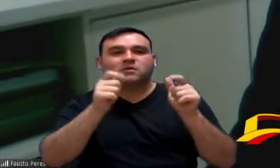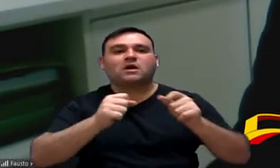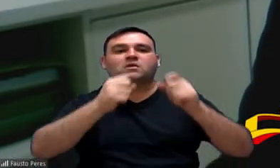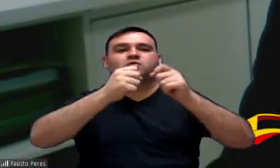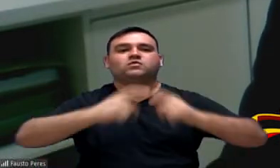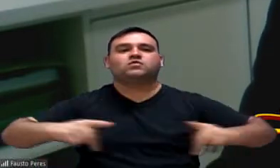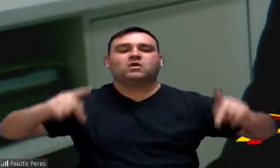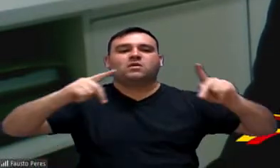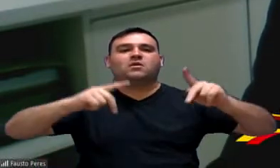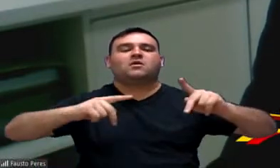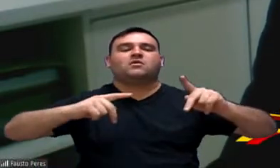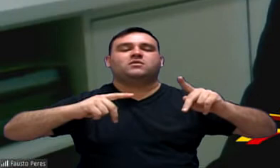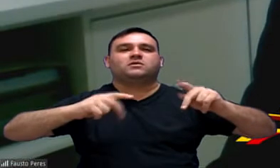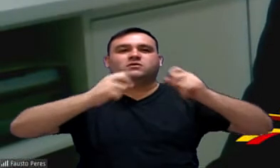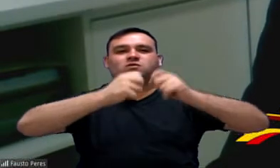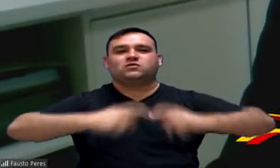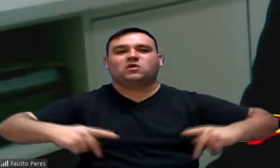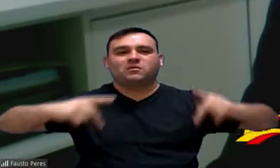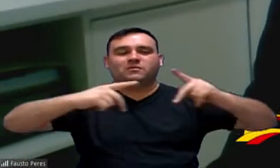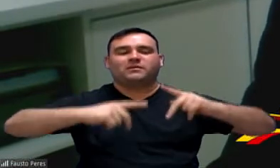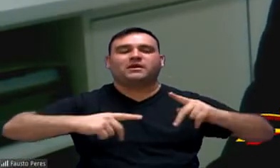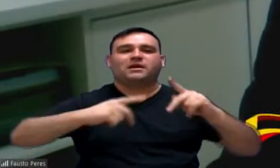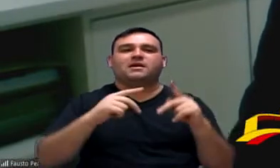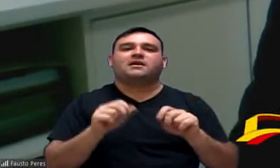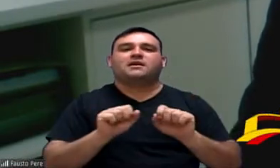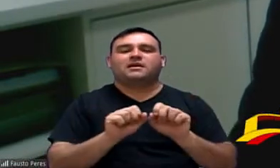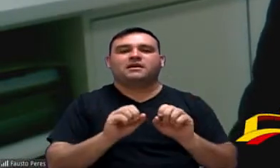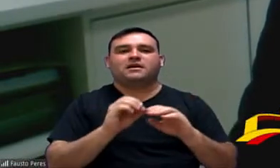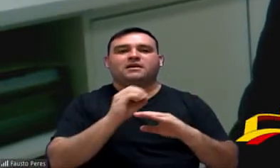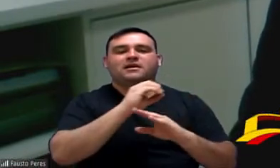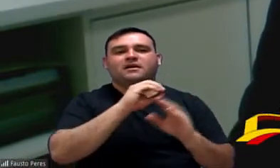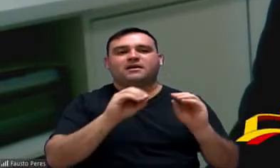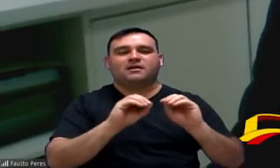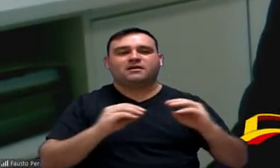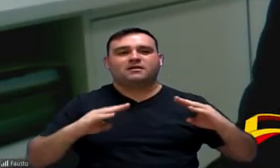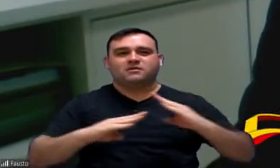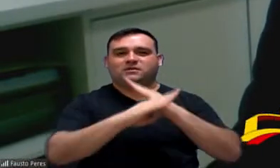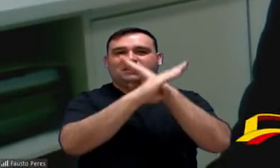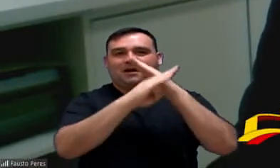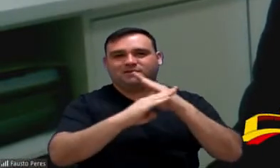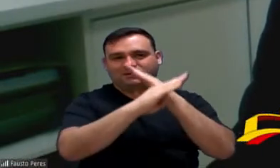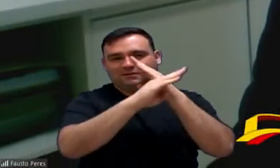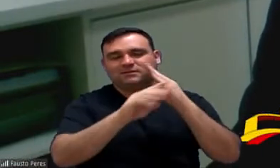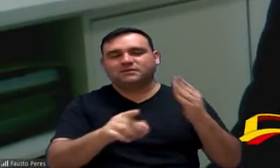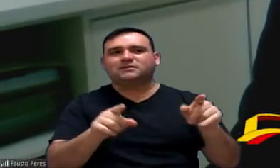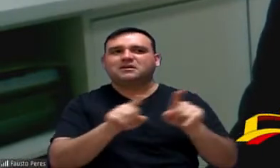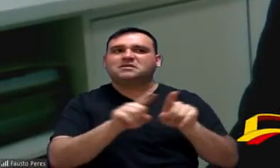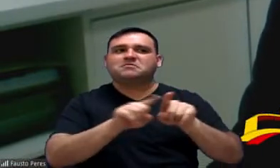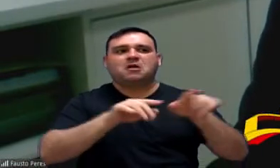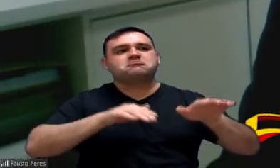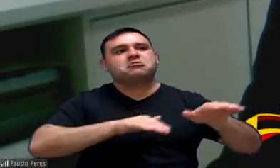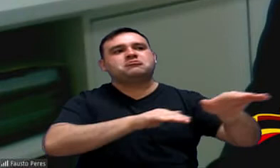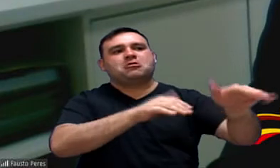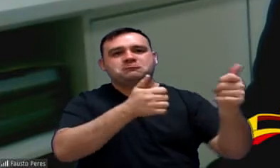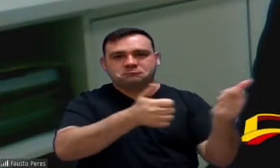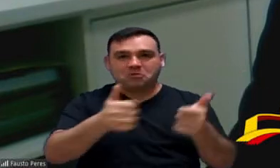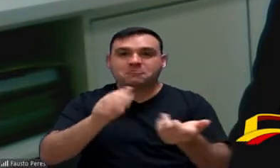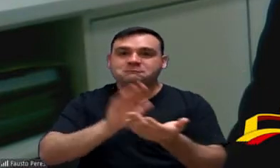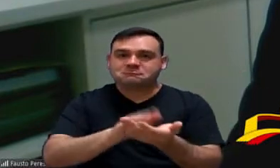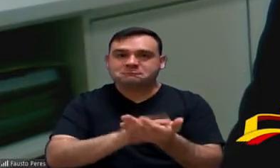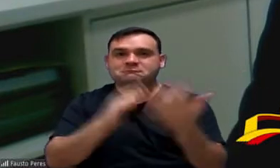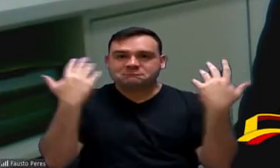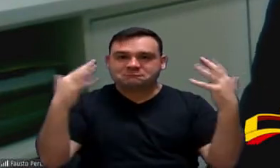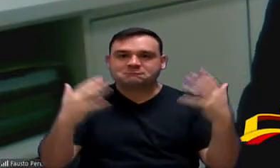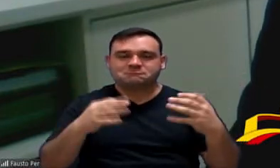shopping, no shopping Cidade, né? Lá na Itabuvu, foi muito bem atendido, a fila andando muito bem, parabéns pelo voto aí,